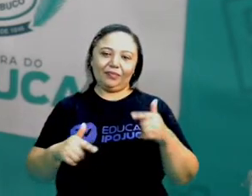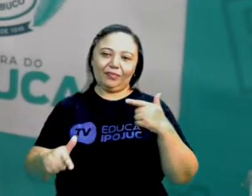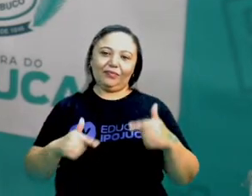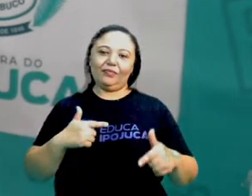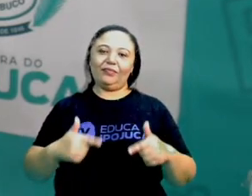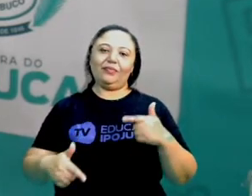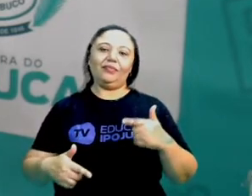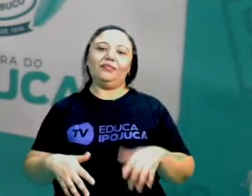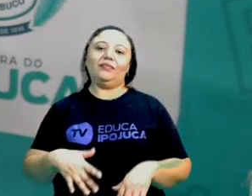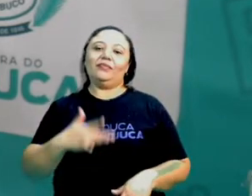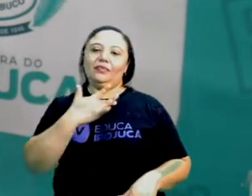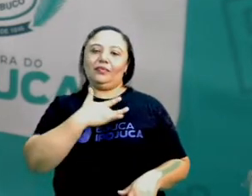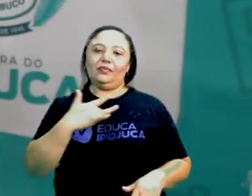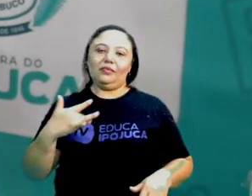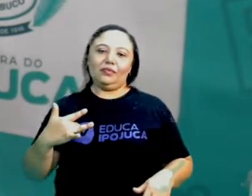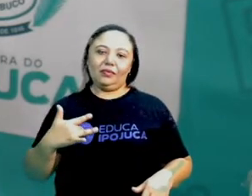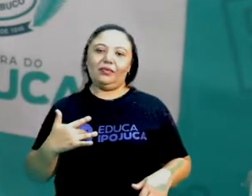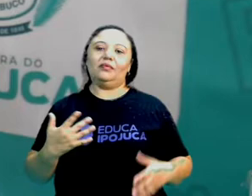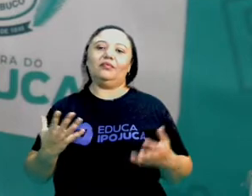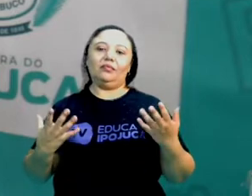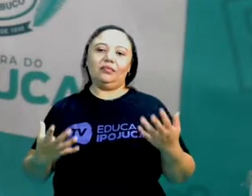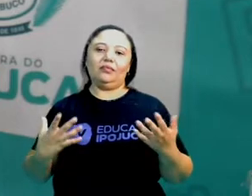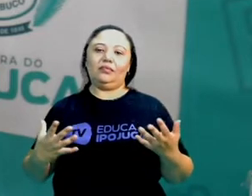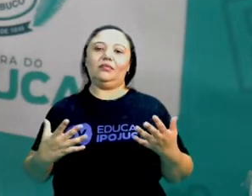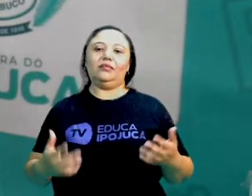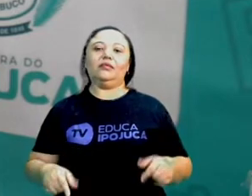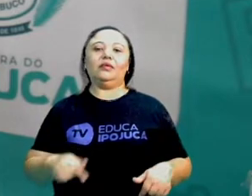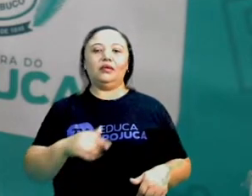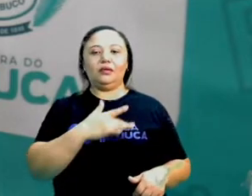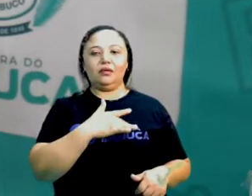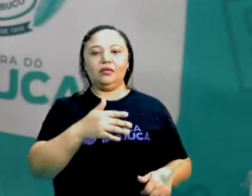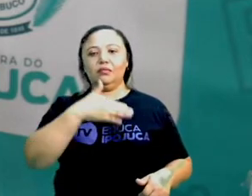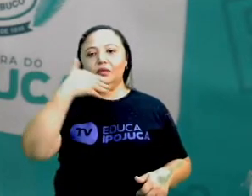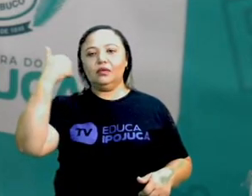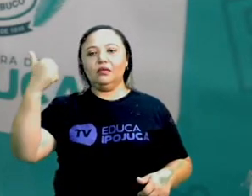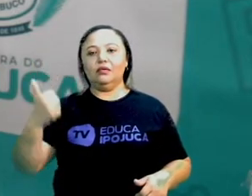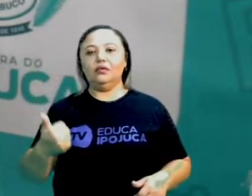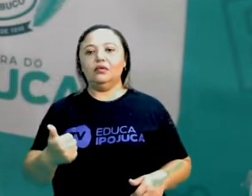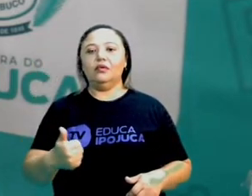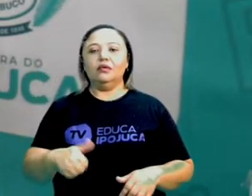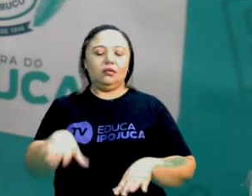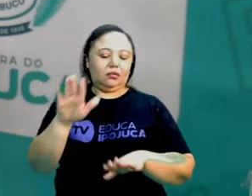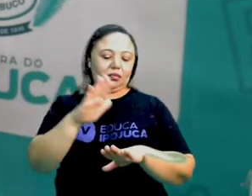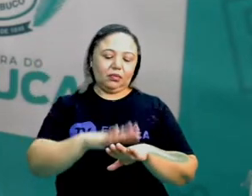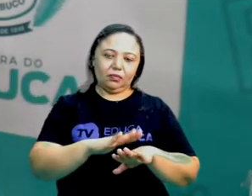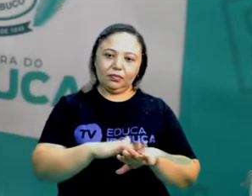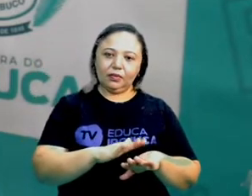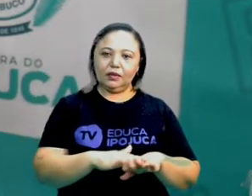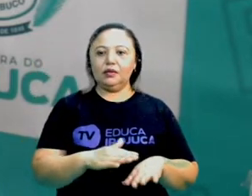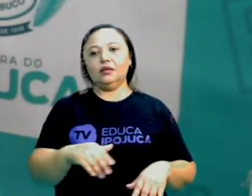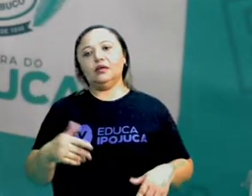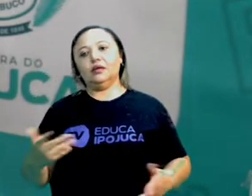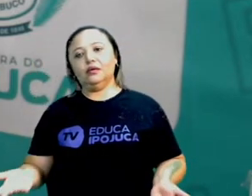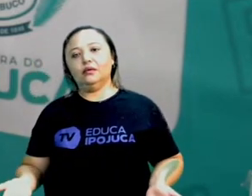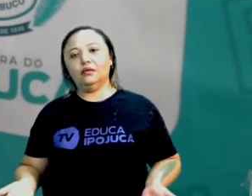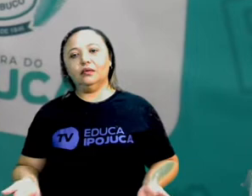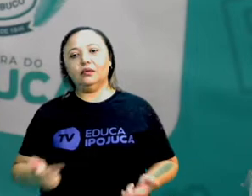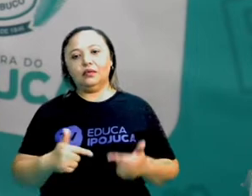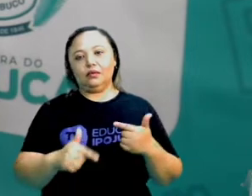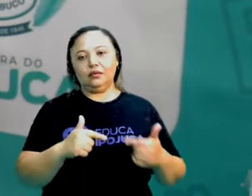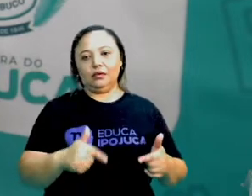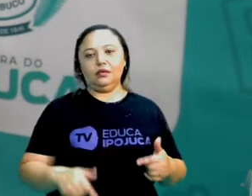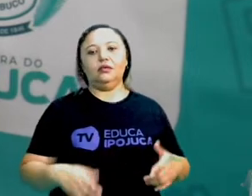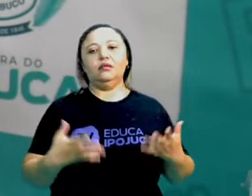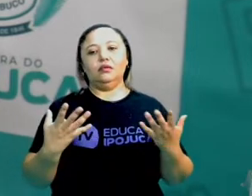a saúde. Se é para melhorar a minha sala de aula, onde é que eu vou ver? A matemática, que tem mais dificuldade. E assim, várias coisas no nosso